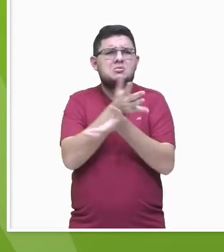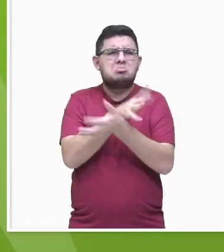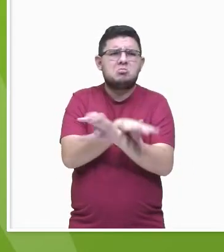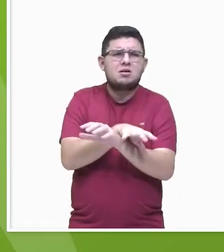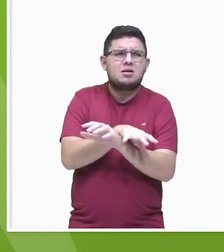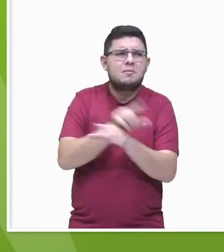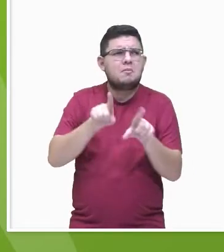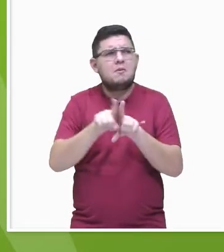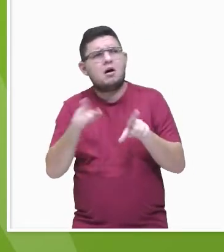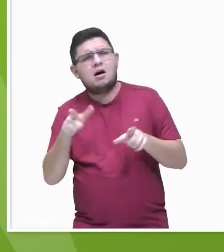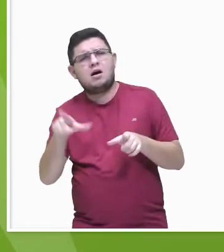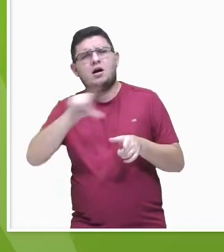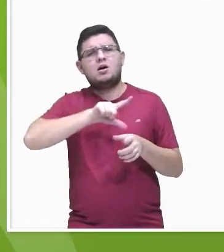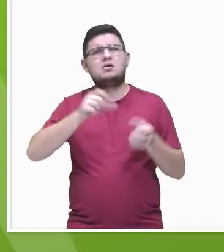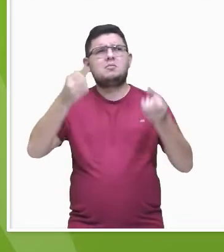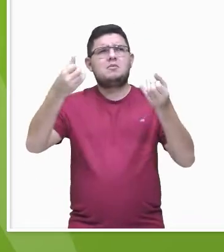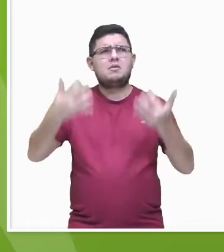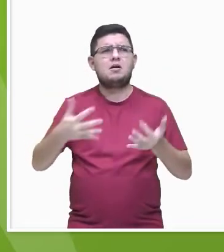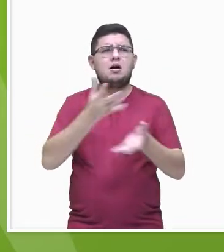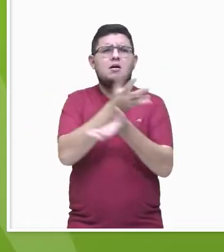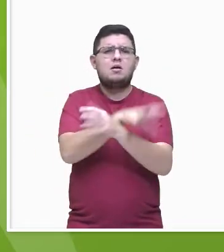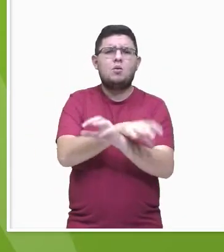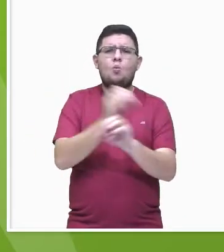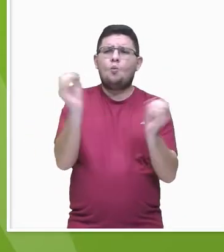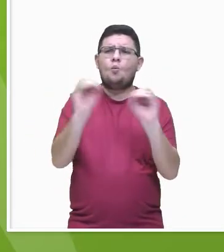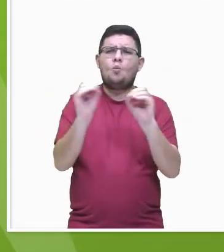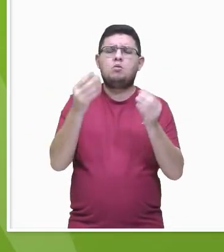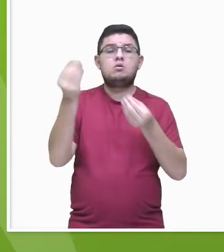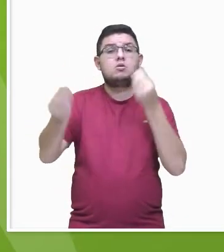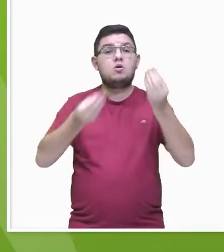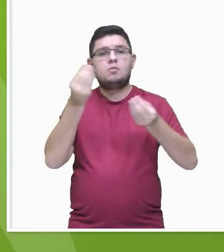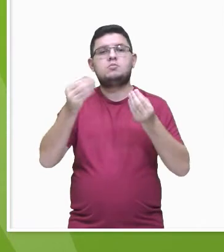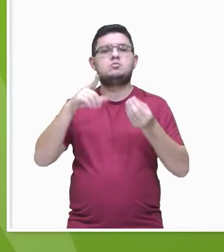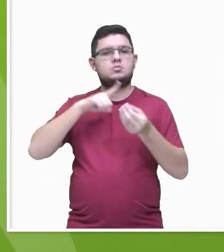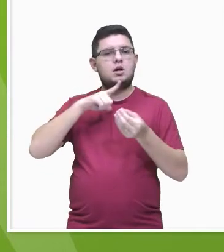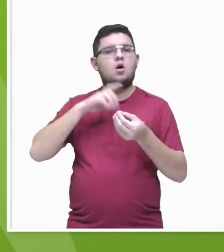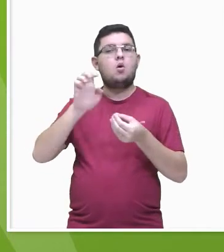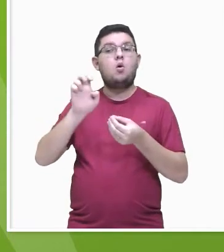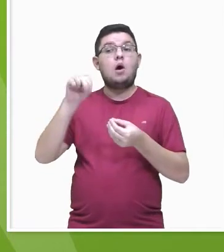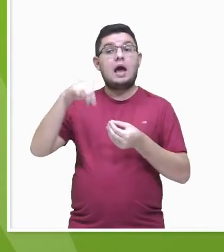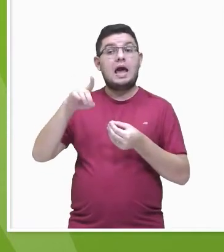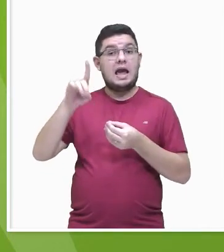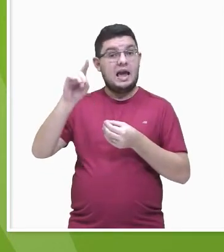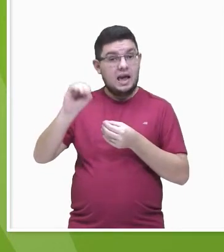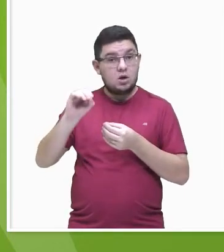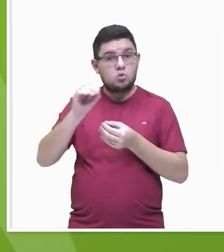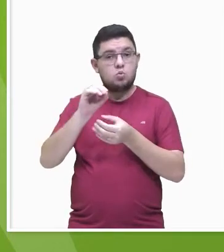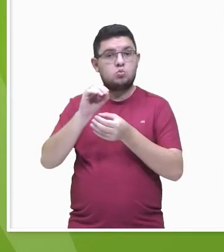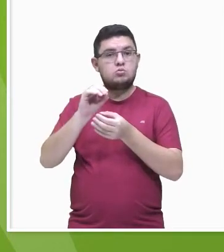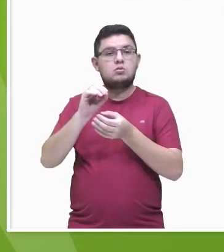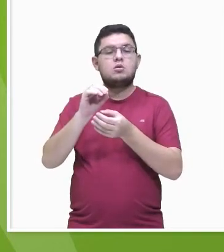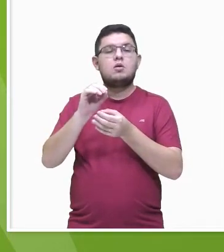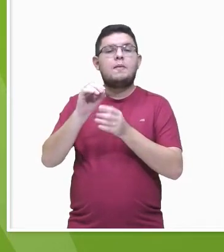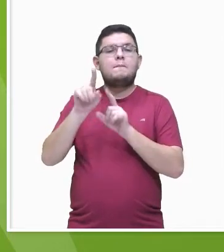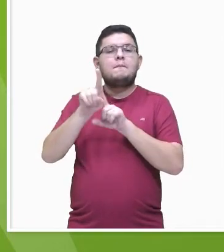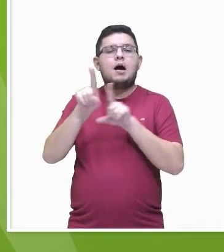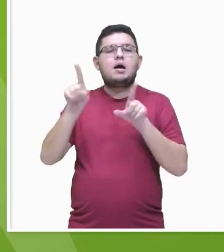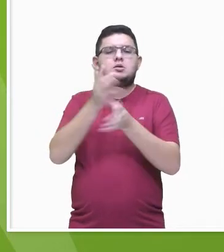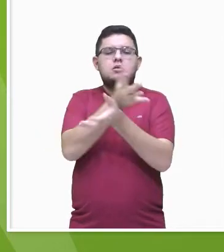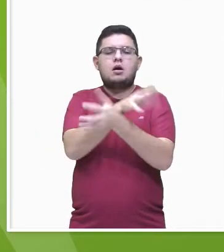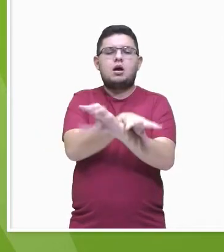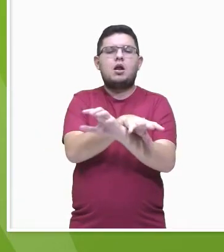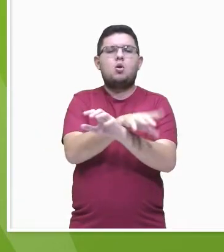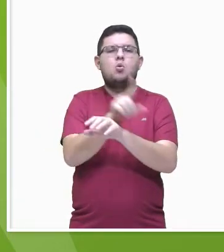animal invertebrado? Né? Mas a gente está vendo que ela tem um endoesqueleto calcário, né? Não é um esqueleto ósseo como dos animais